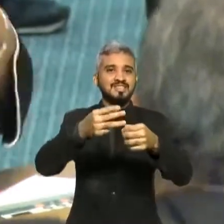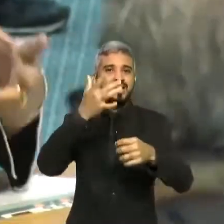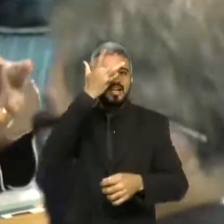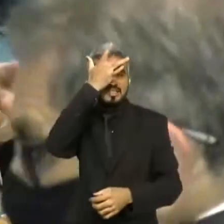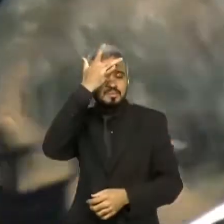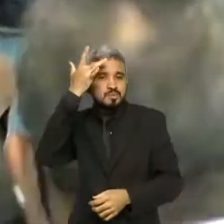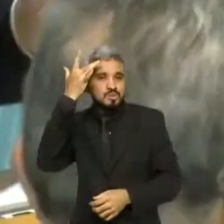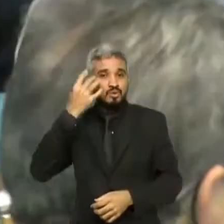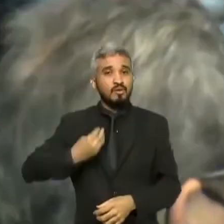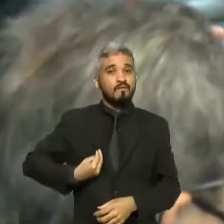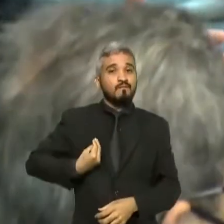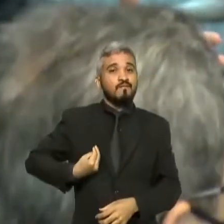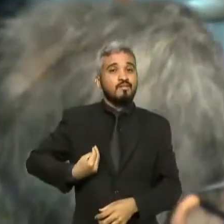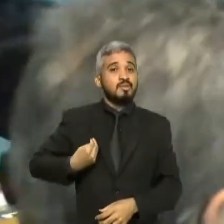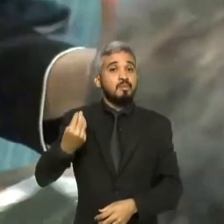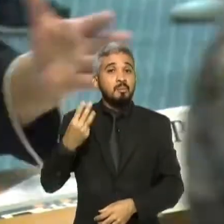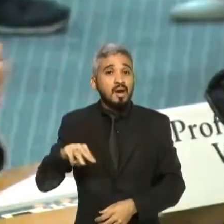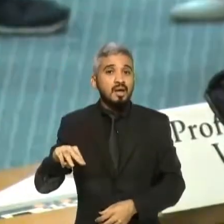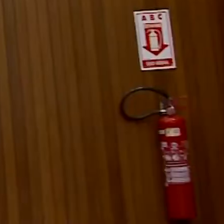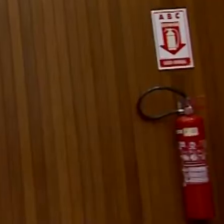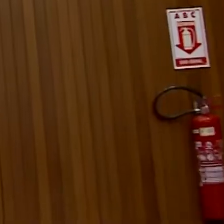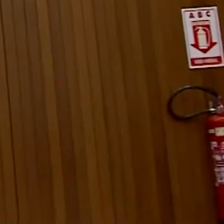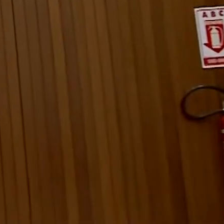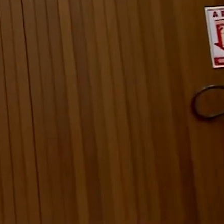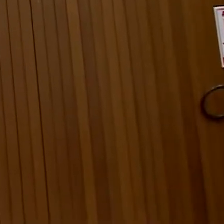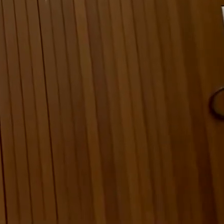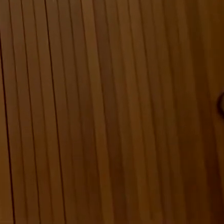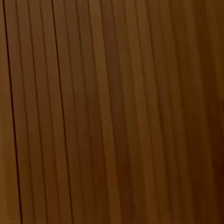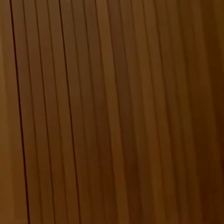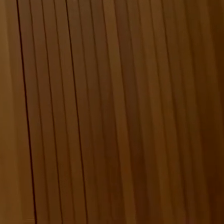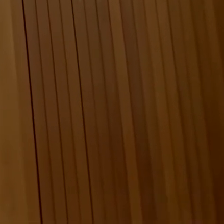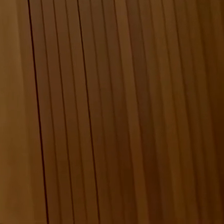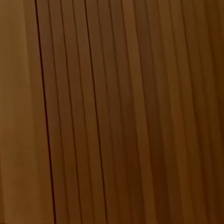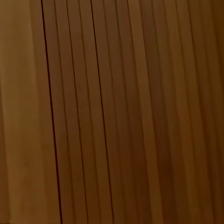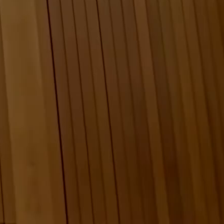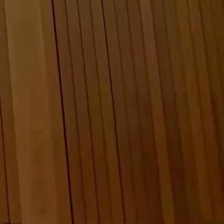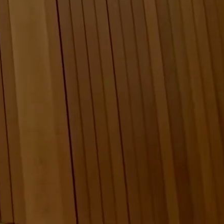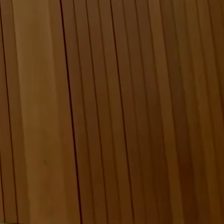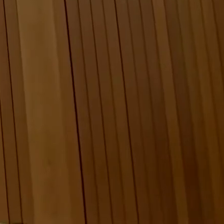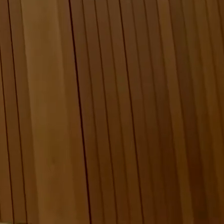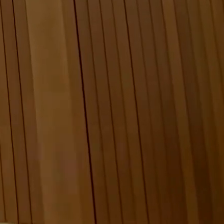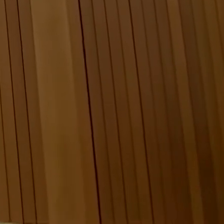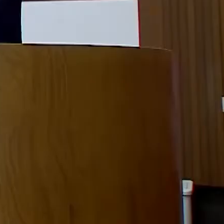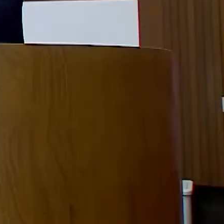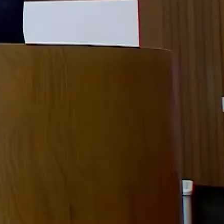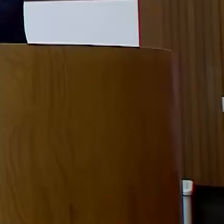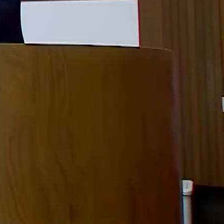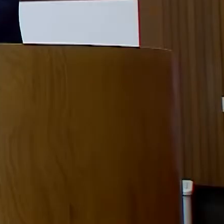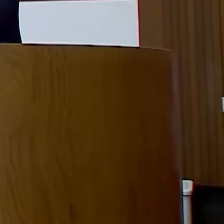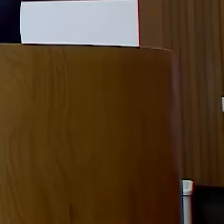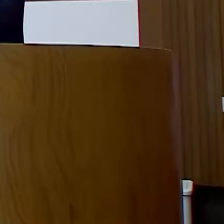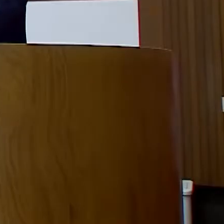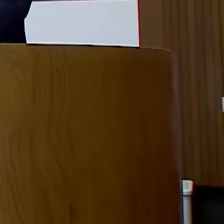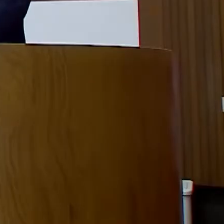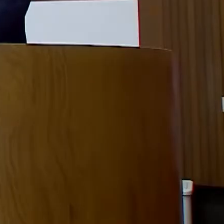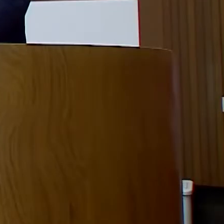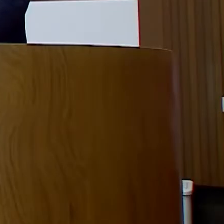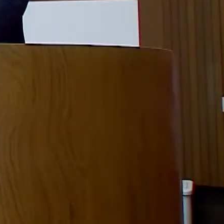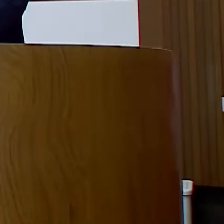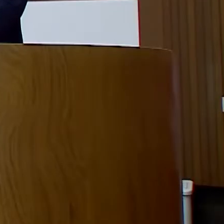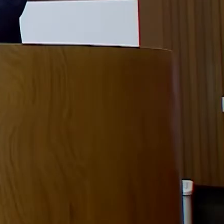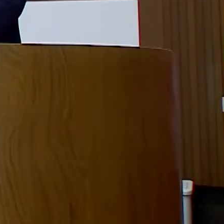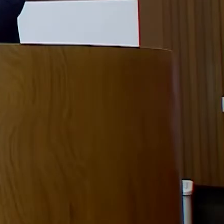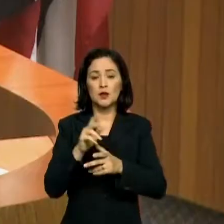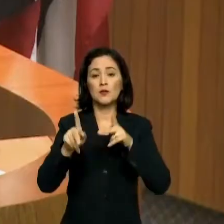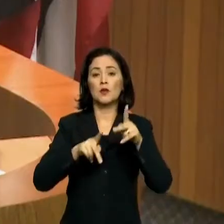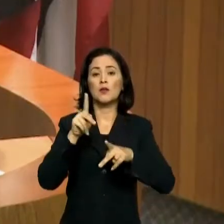que anseia saber o que acontece aqui dentro. Na última semana, o assunto repercutiu entre os parlamentares da Casa